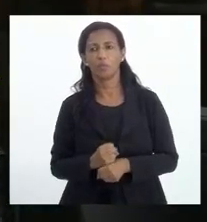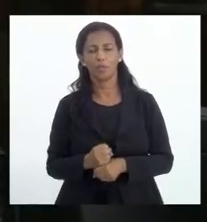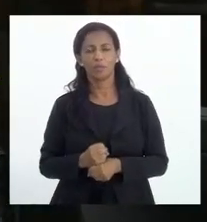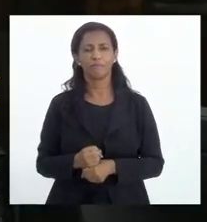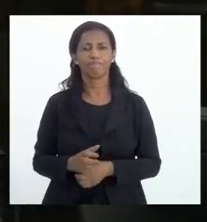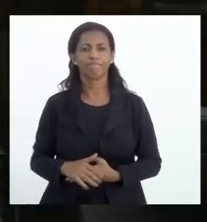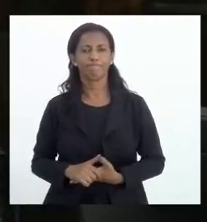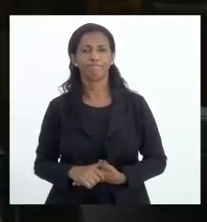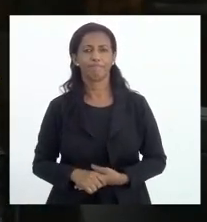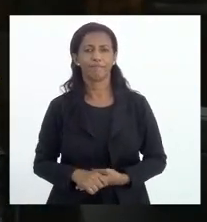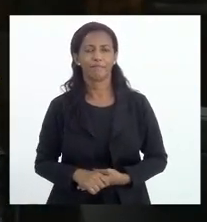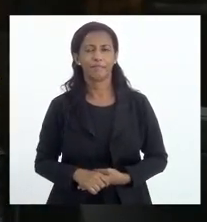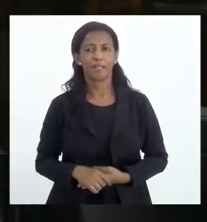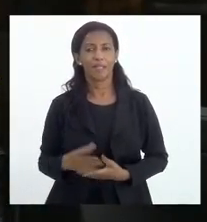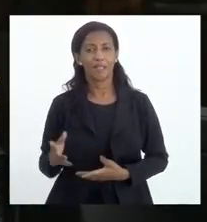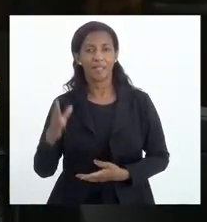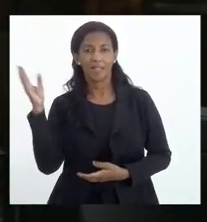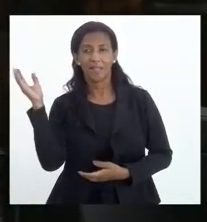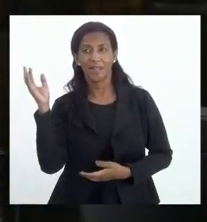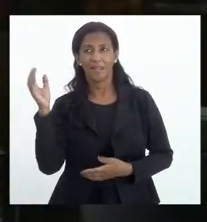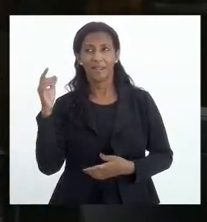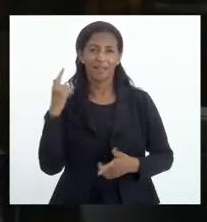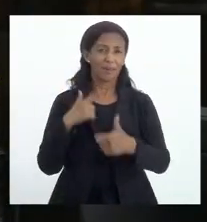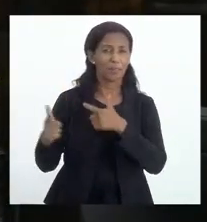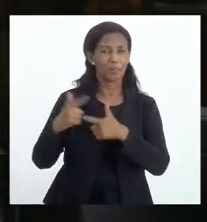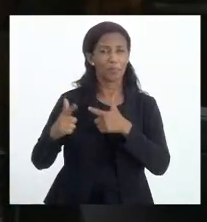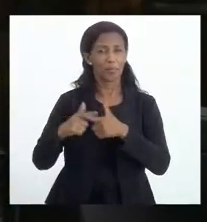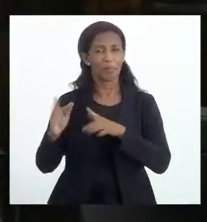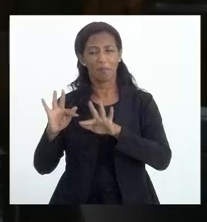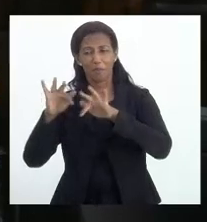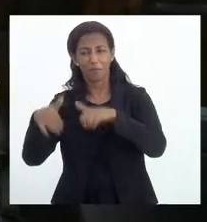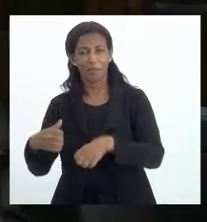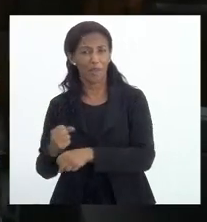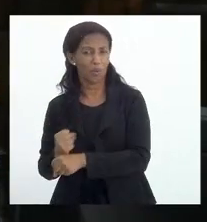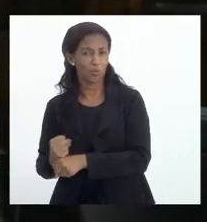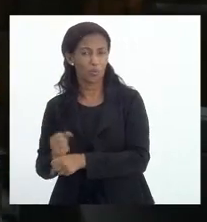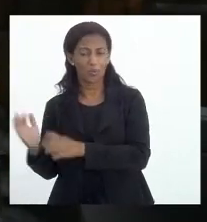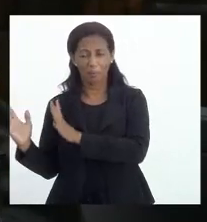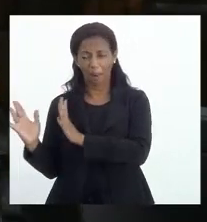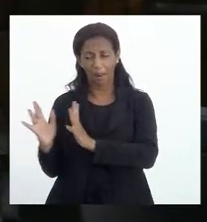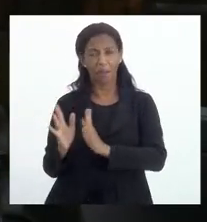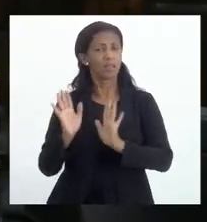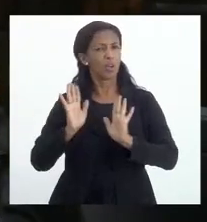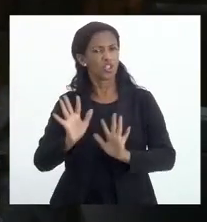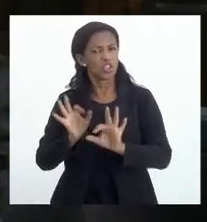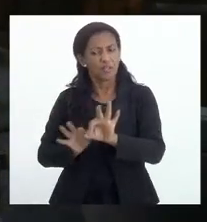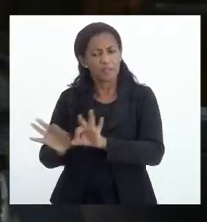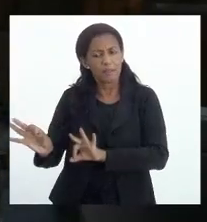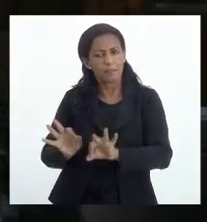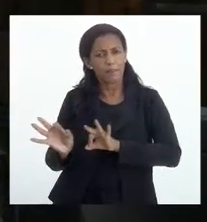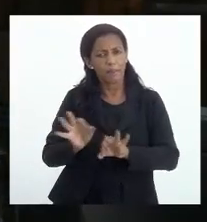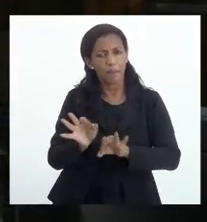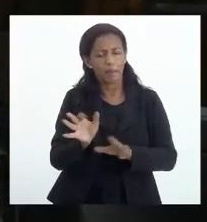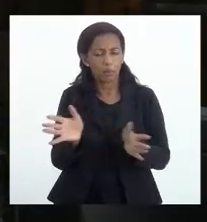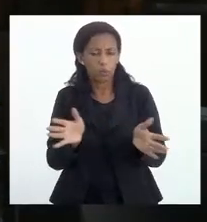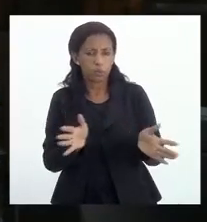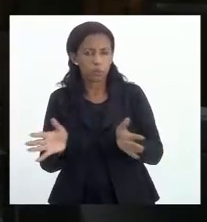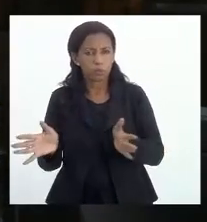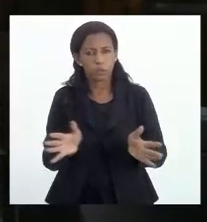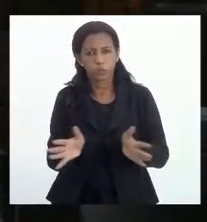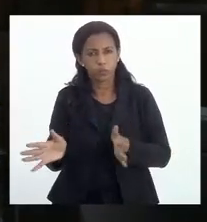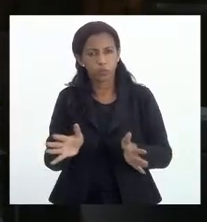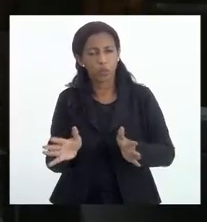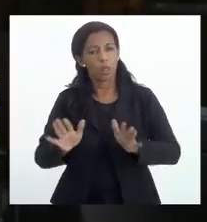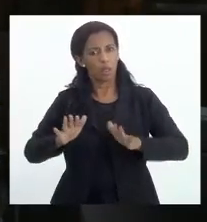aí é aquela correria para executar. Então a gente já vem fazendo isso com um